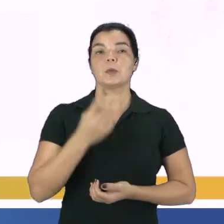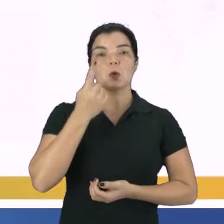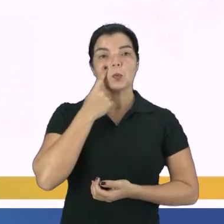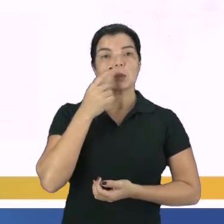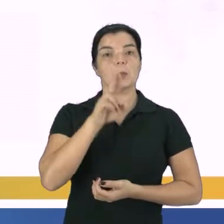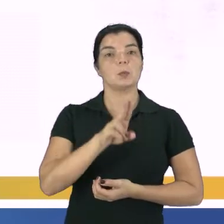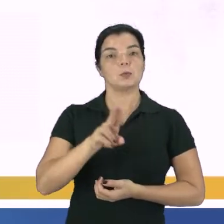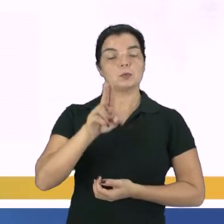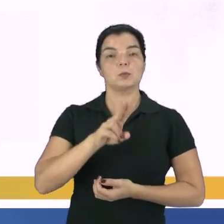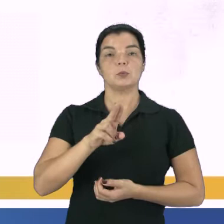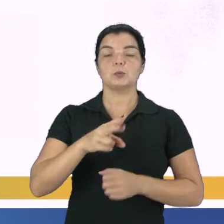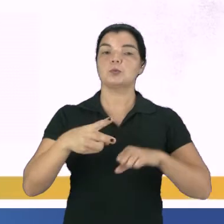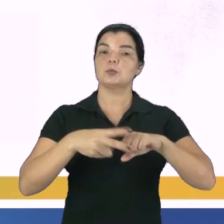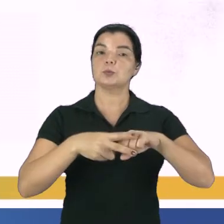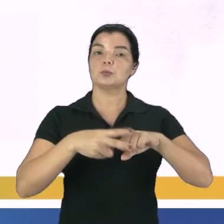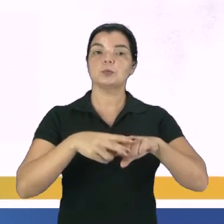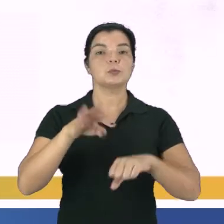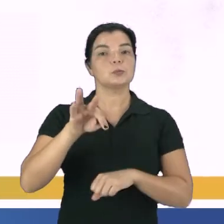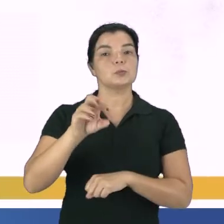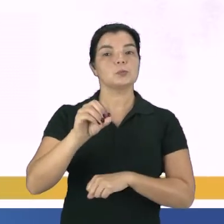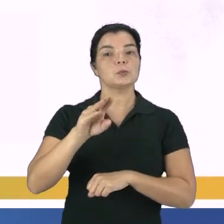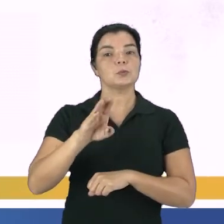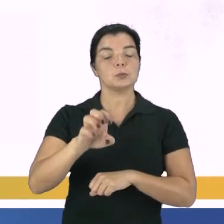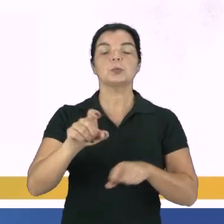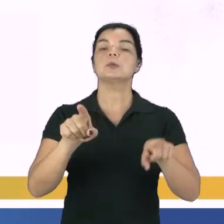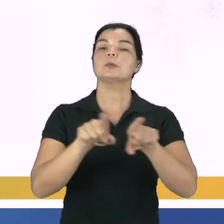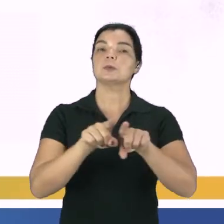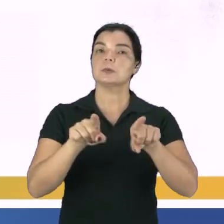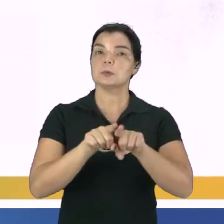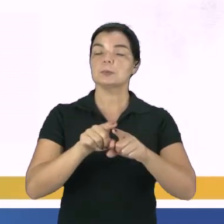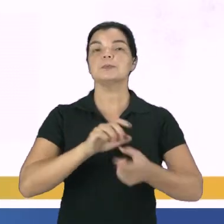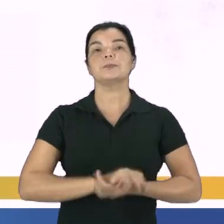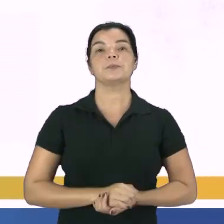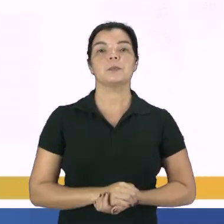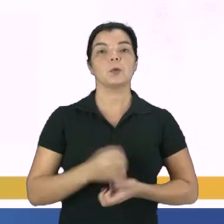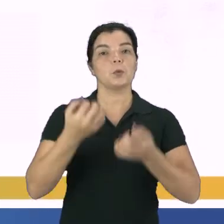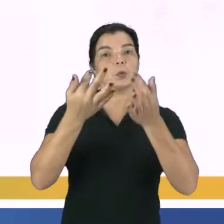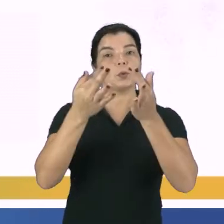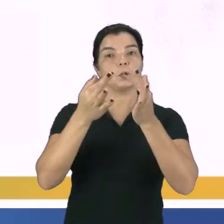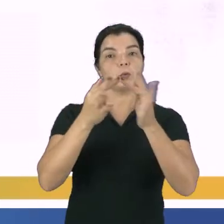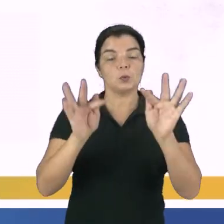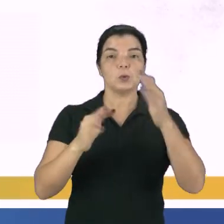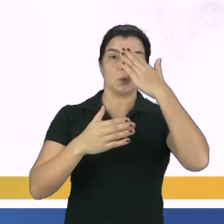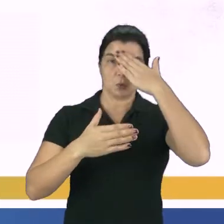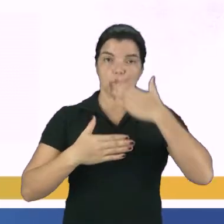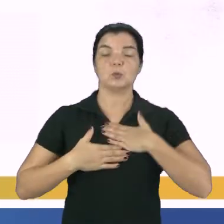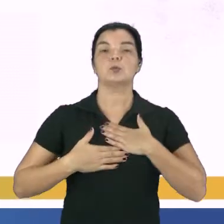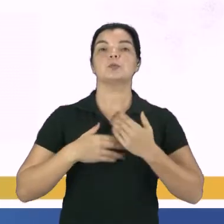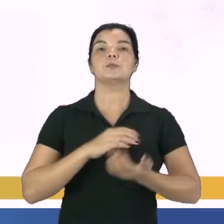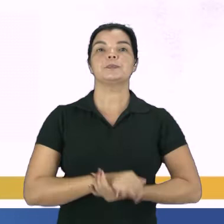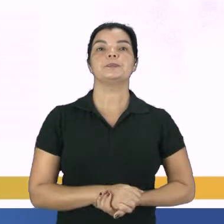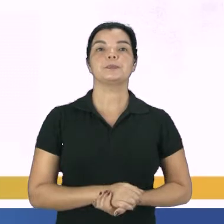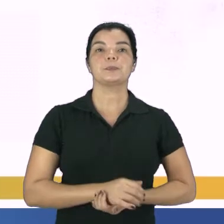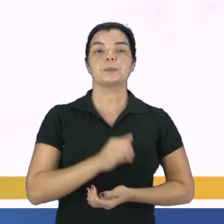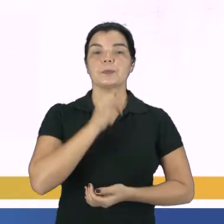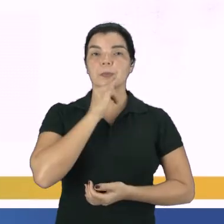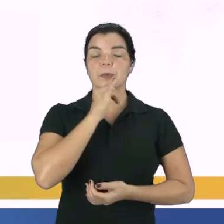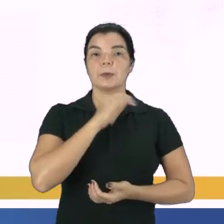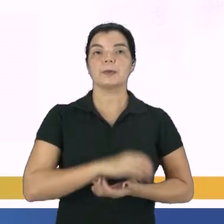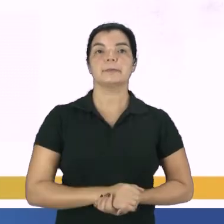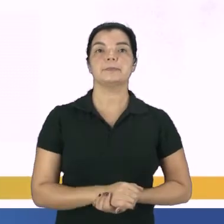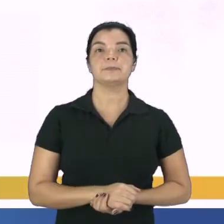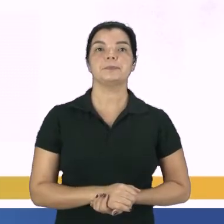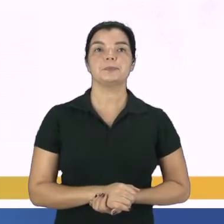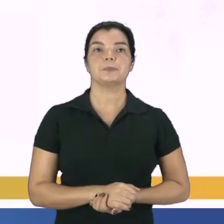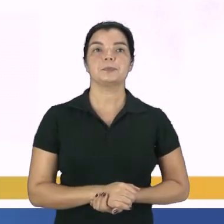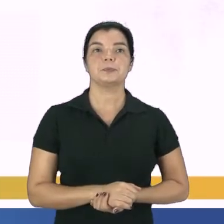que a gente está falando de verbo to be, né? A gente usa o verbo to be para falar sobre o corpo. Exemplos,